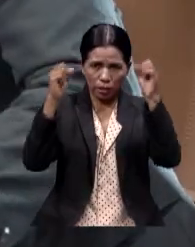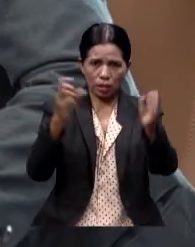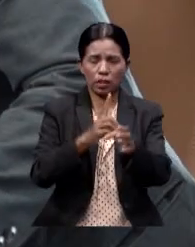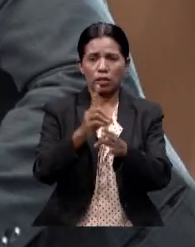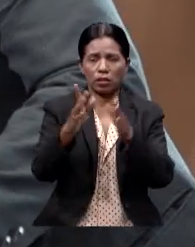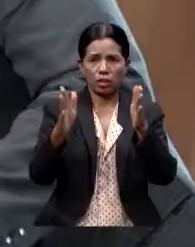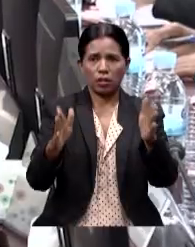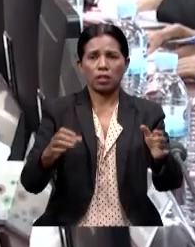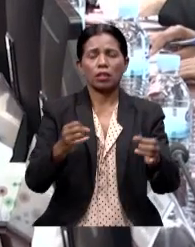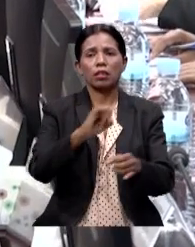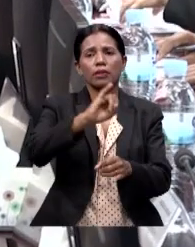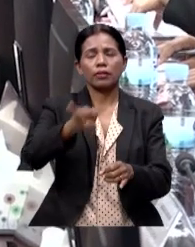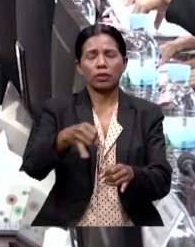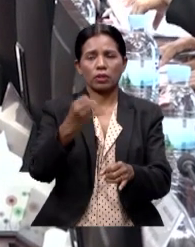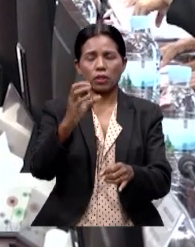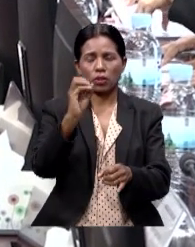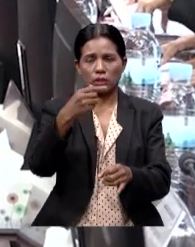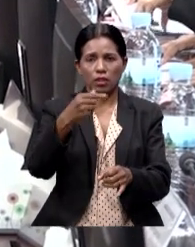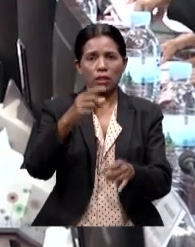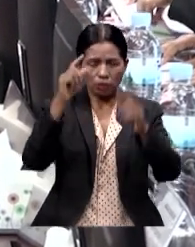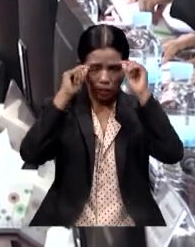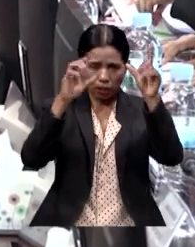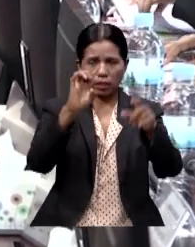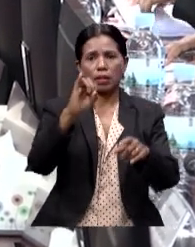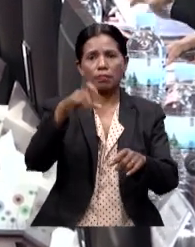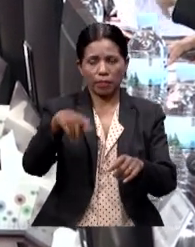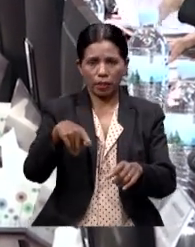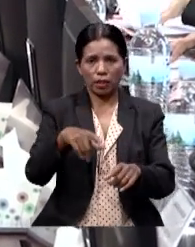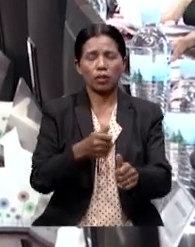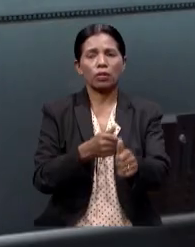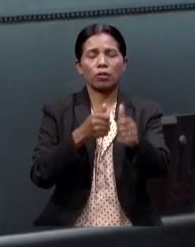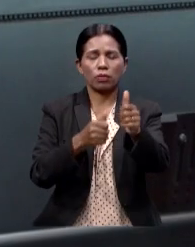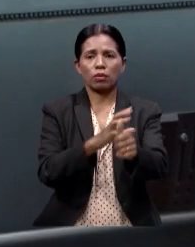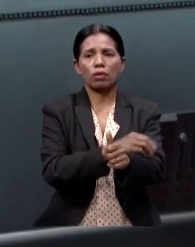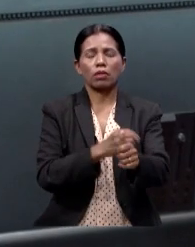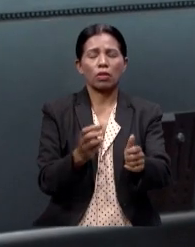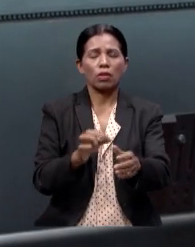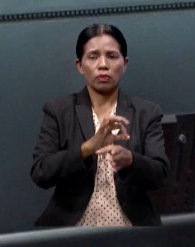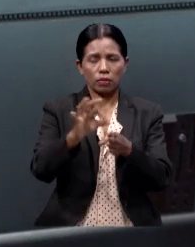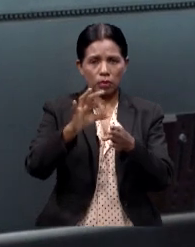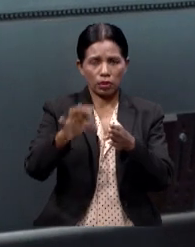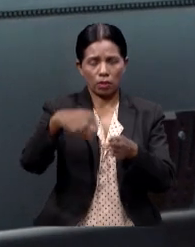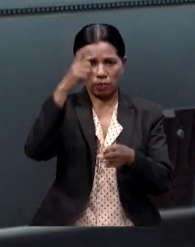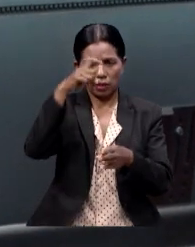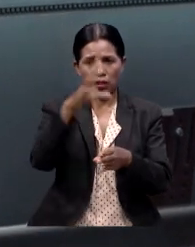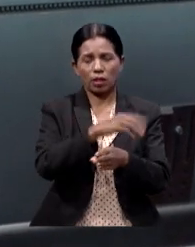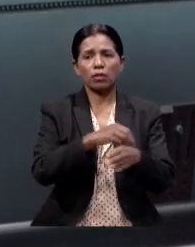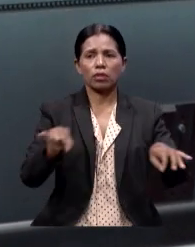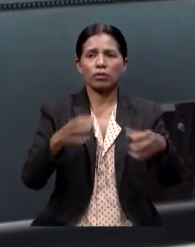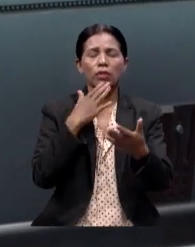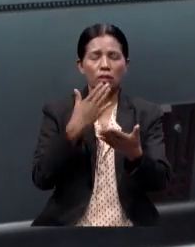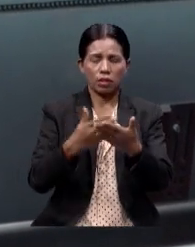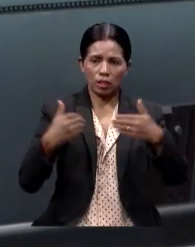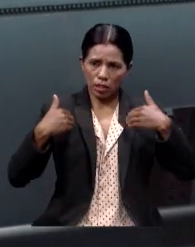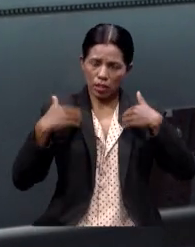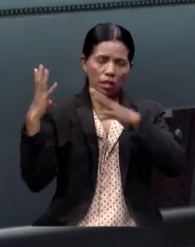Instituto Geociências Timor-Leste IP, processo nomeação, né, tuir integridade, formação acadêmica, no profissional, experiência